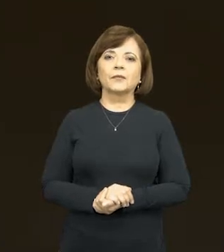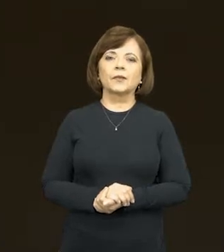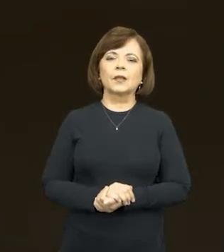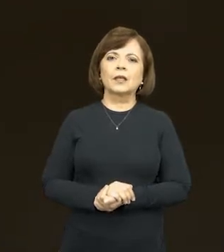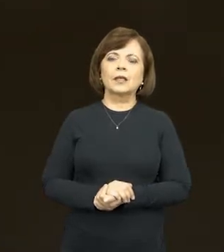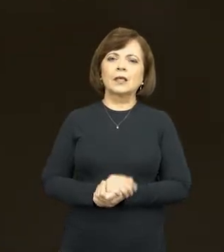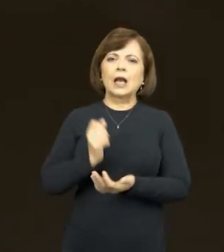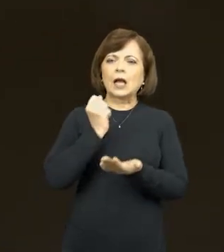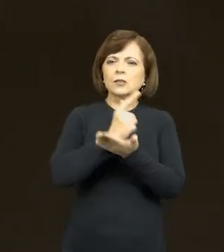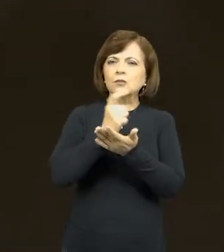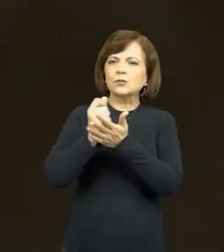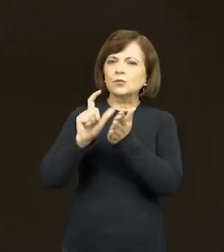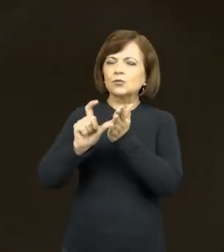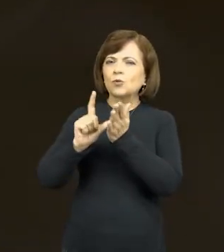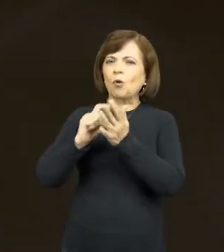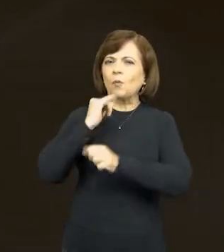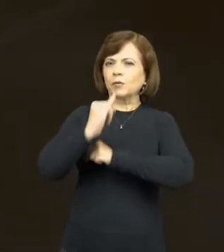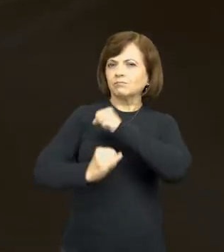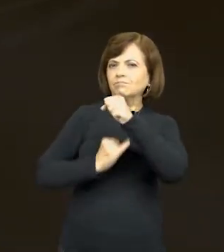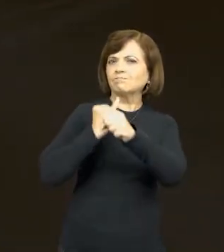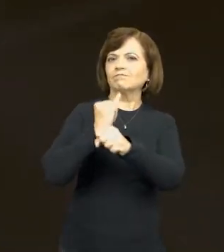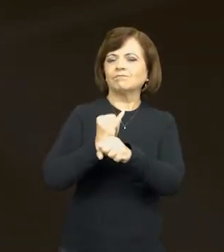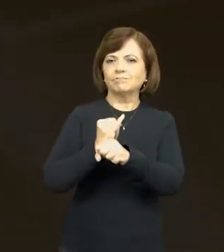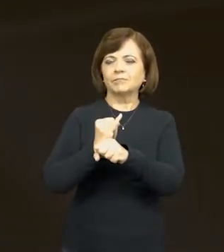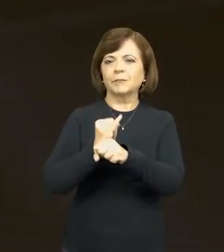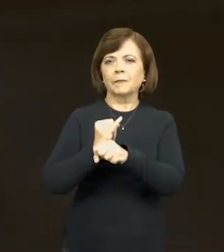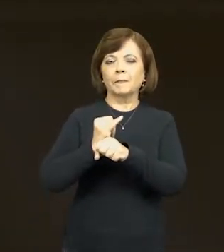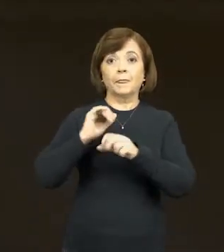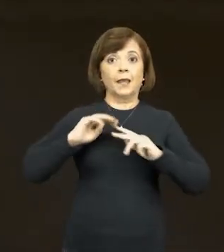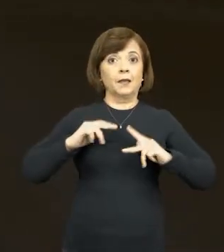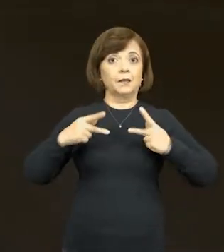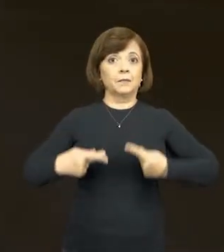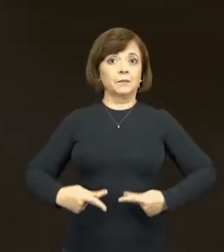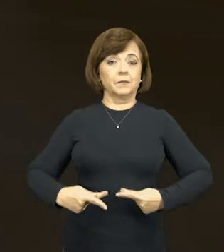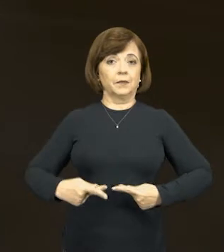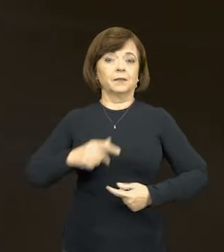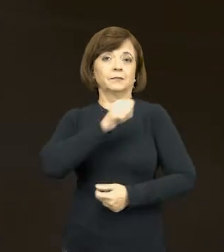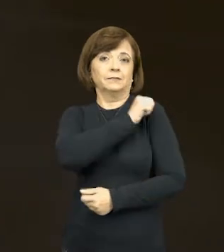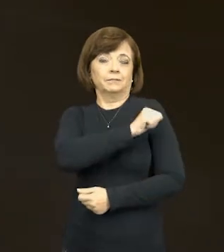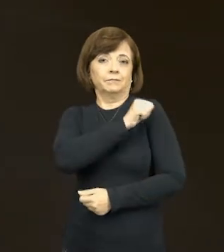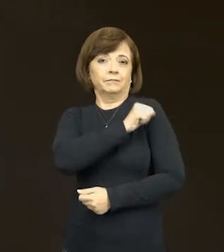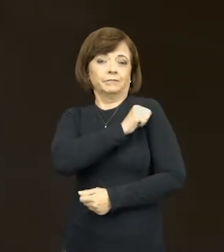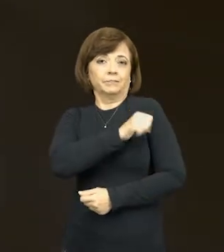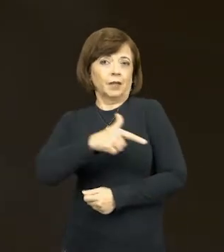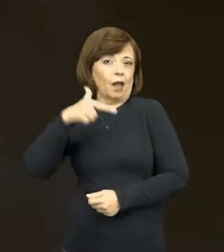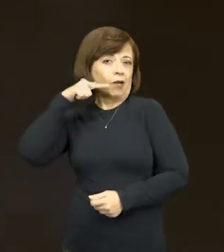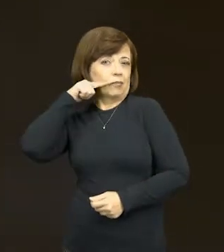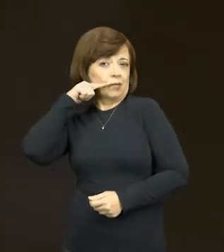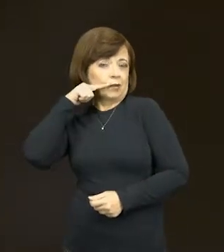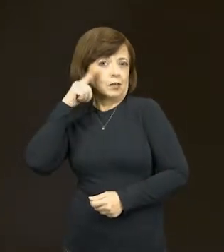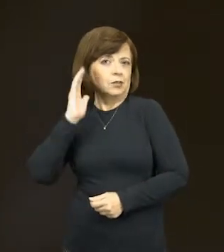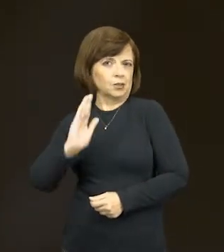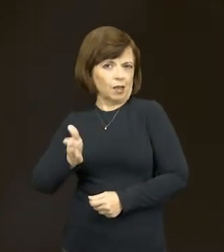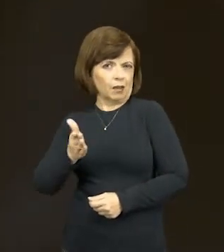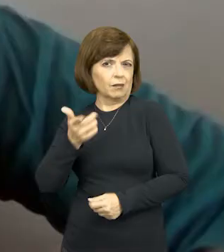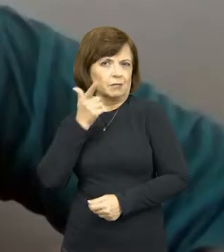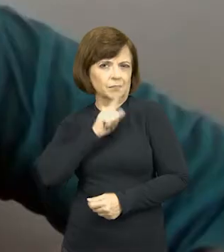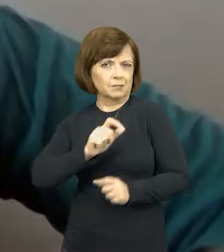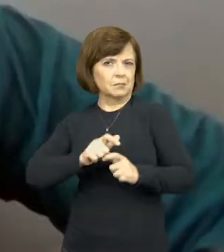Com o aumento das compras online, o MPRJ tem recebido mais comunicações na ouvidoria sobre o assunto?